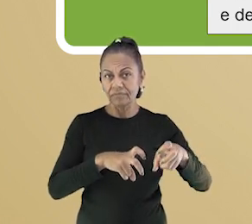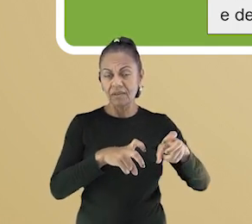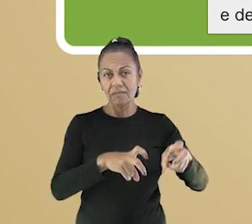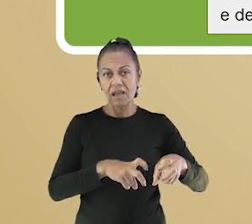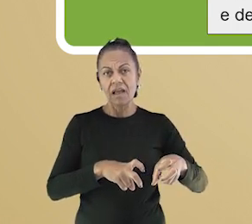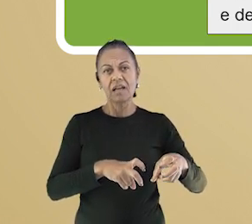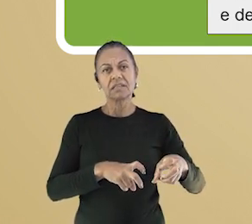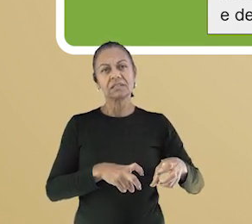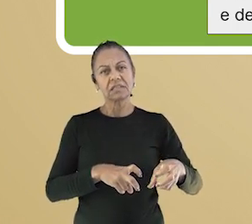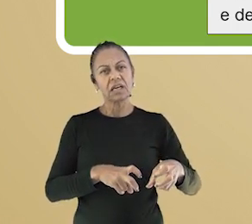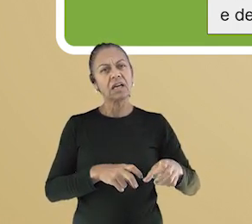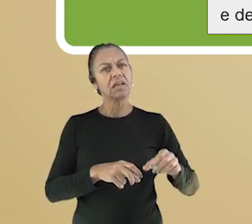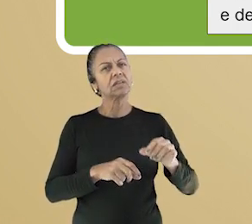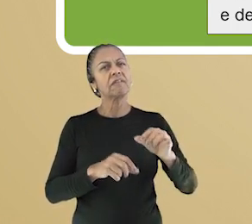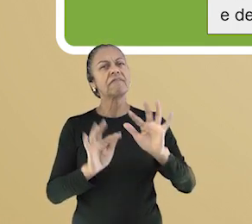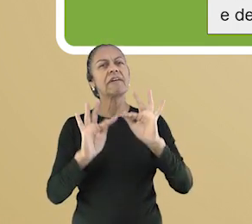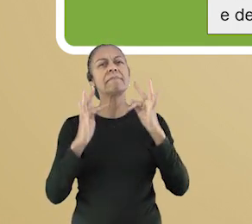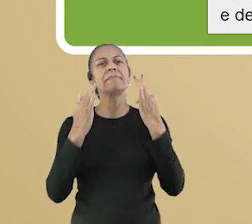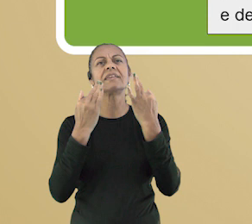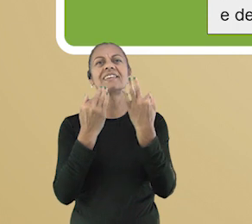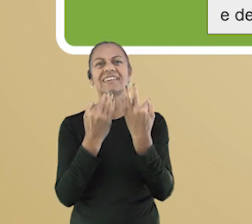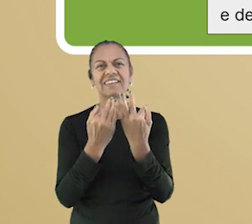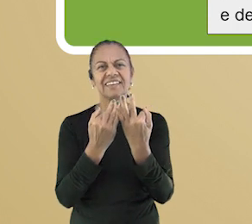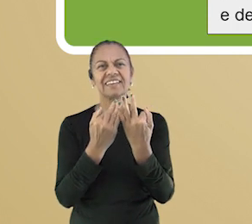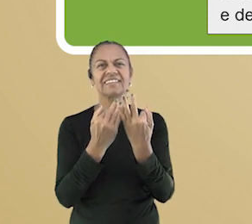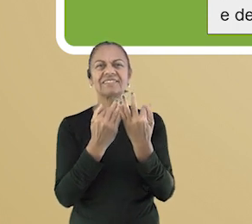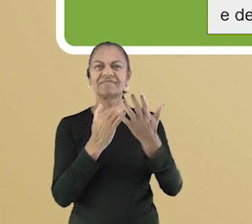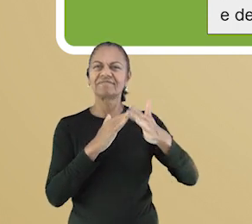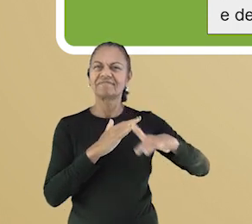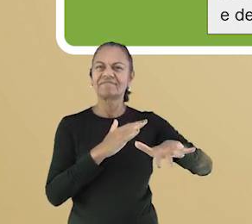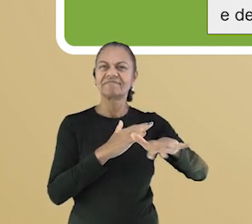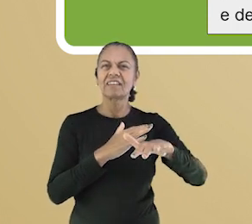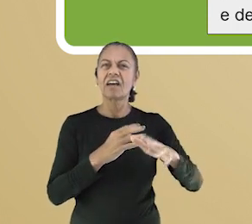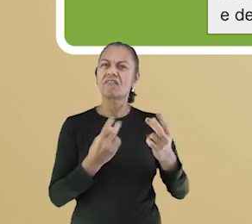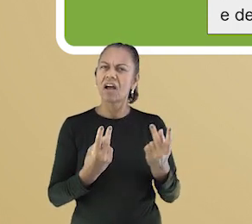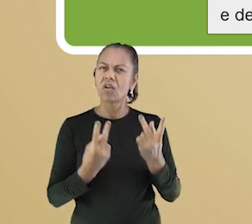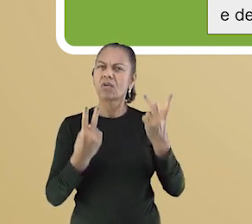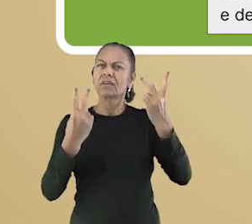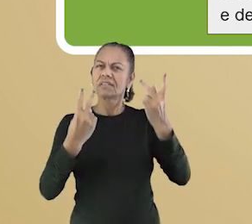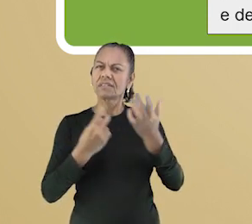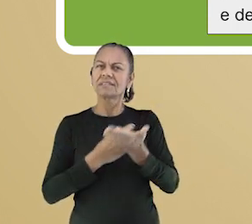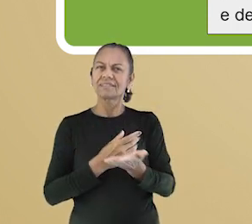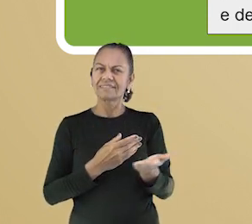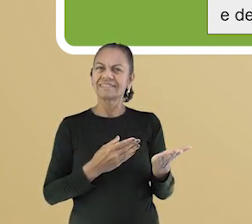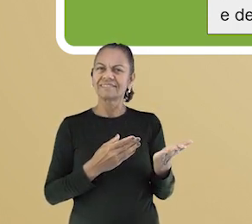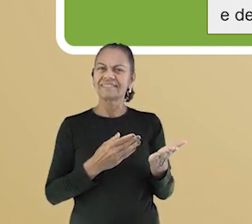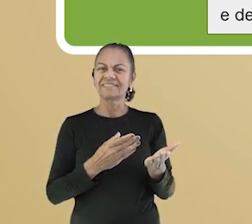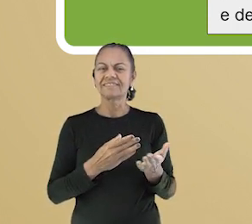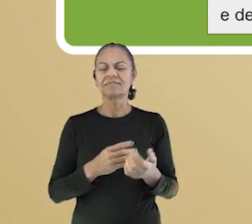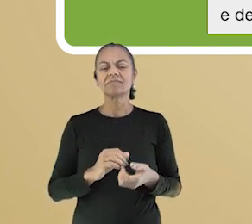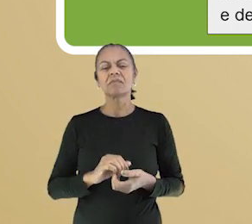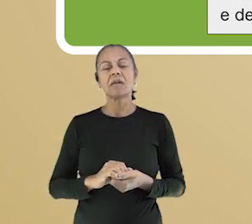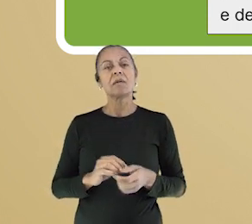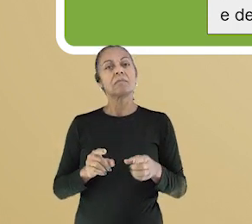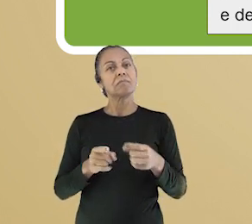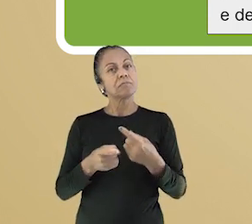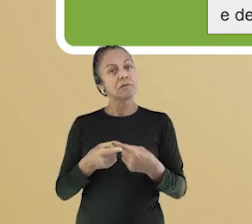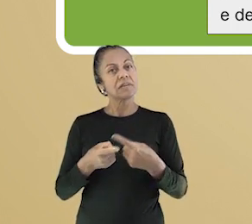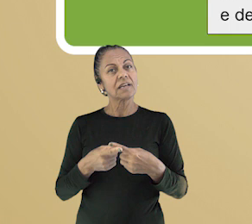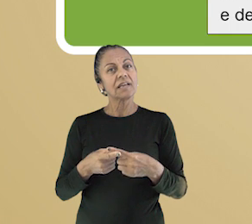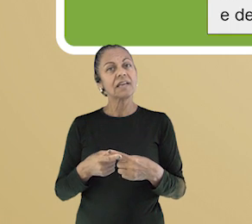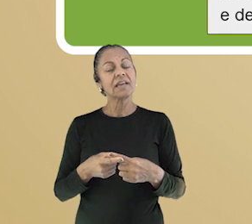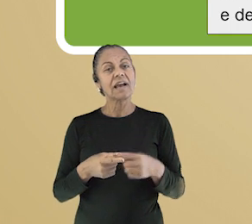às famílias, os pequenos produtores, os representantes da agricultura familiar. Nos moldes do